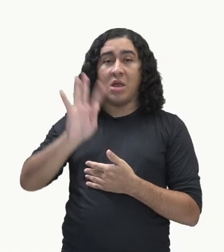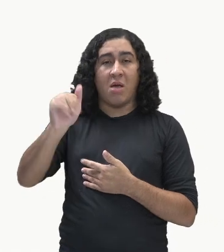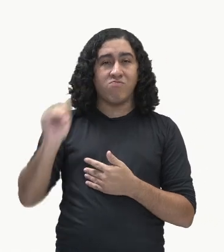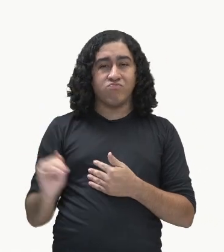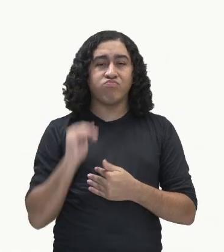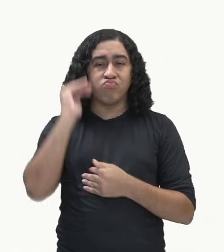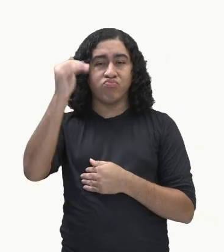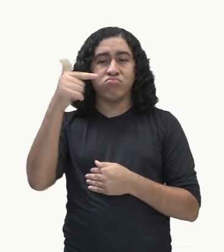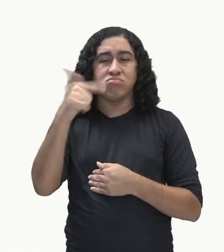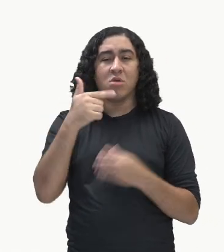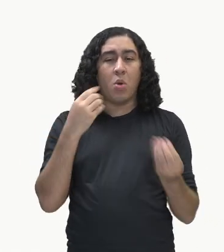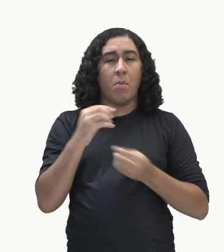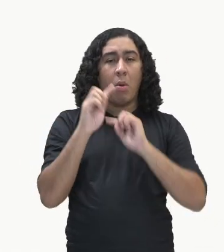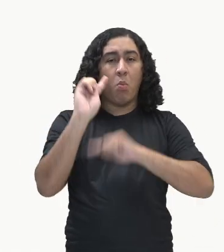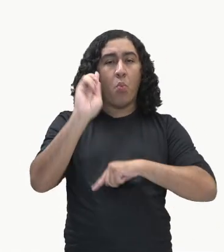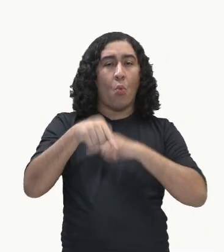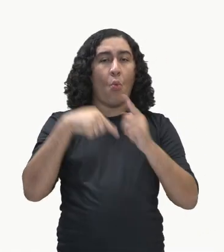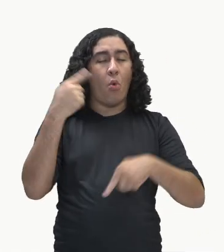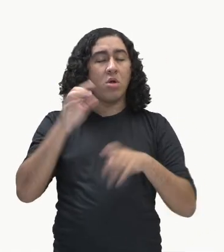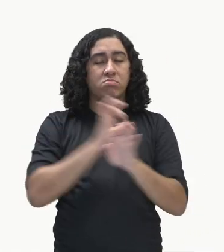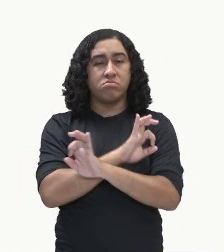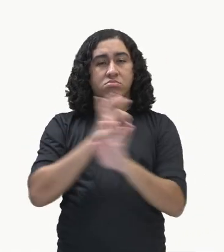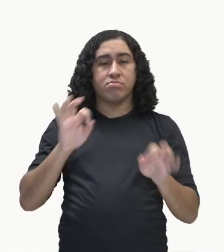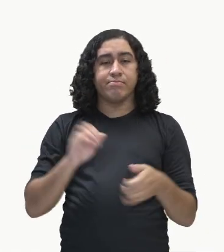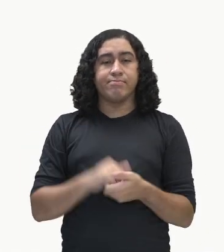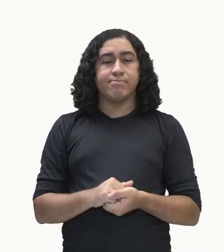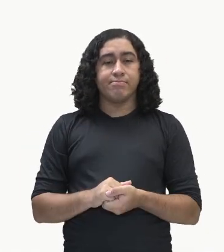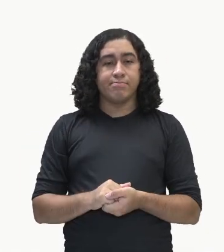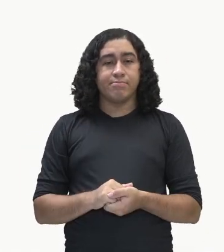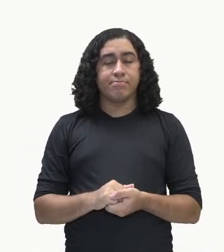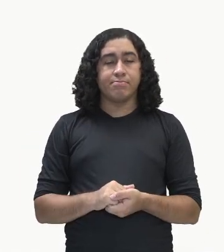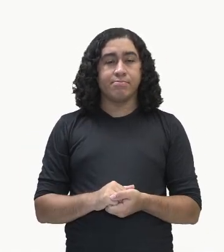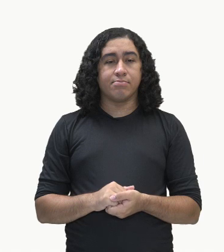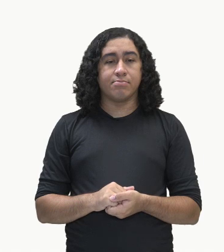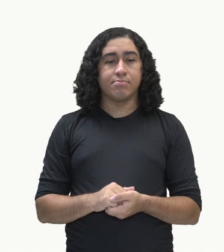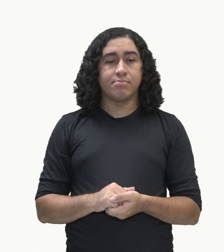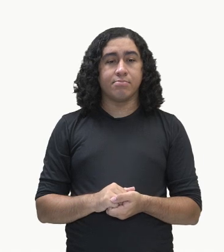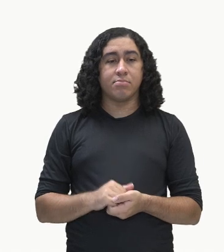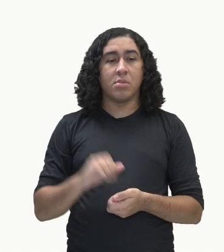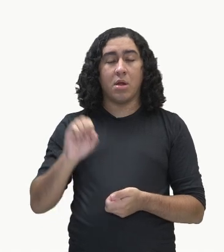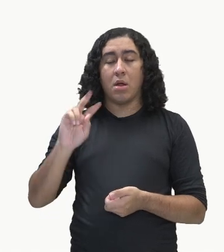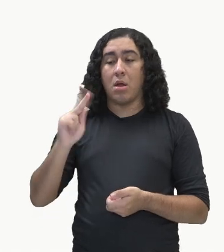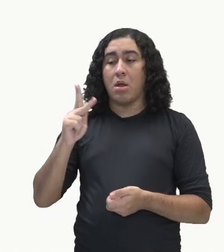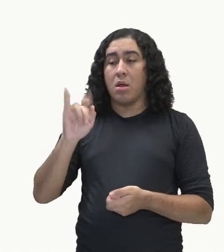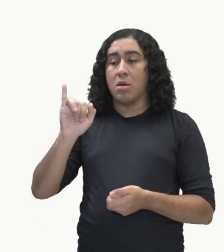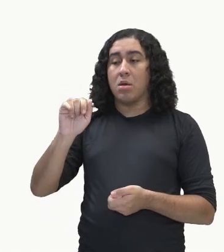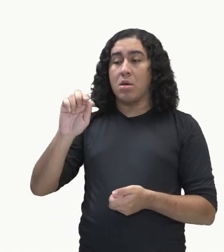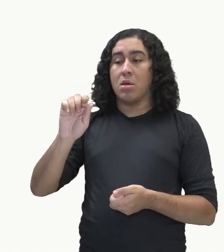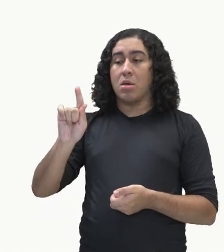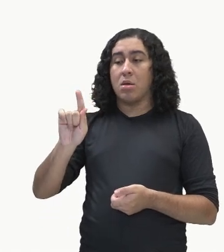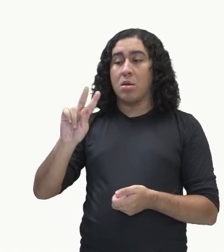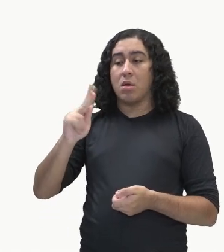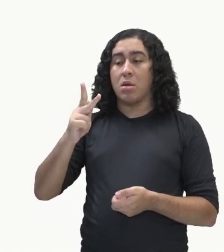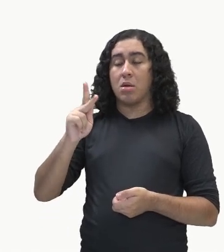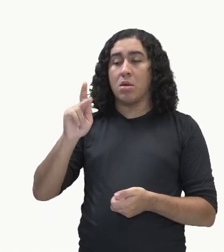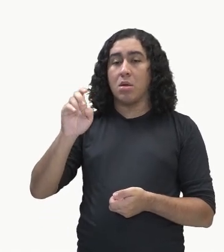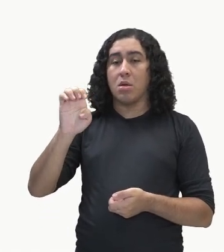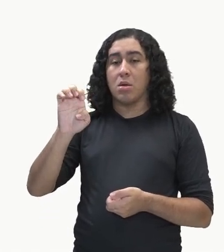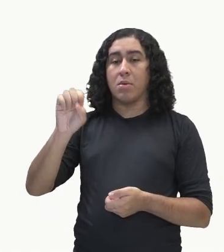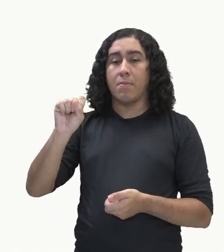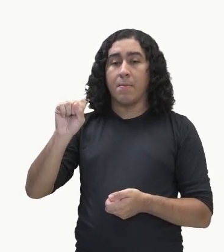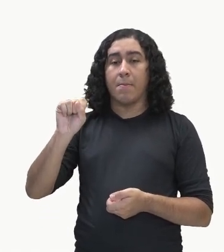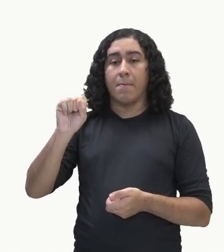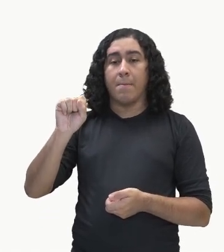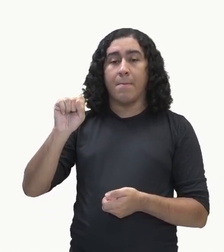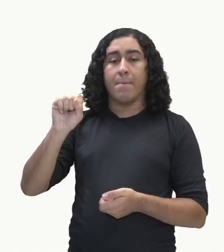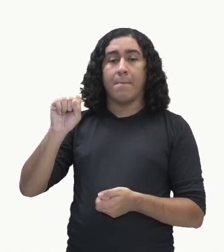ele é o superlativo, tá? Então, ela é a montanha mais alta. Essa expressão, esse finalzinho no adjetivo, né, acrescentado ao adjetivo